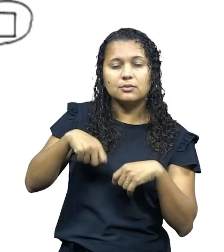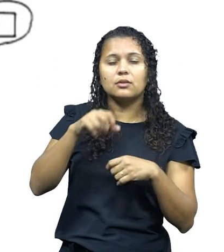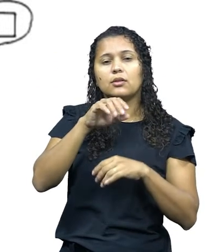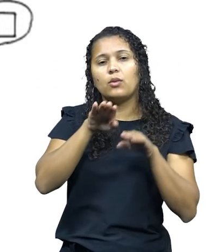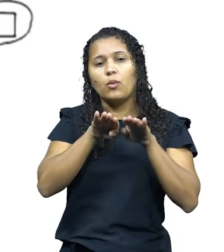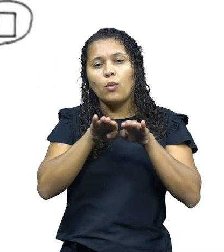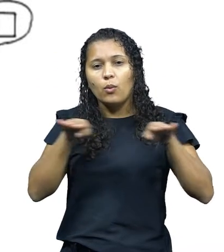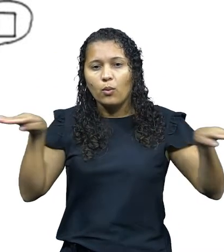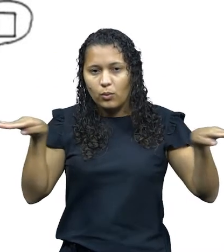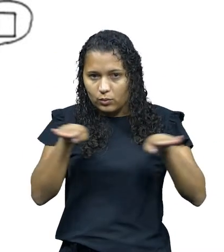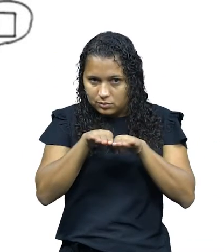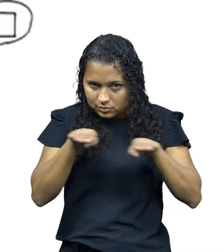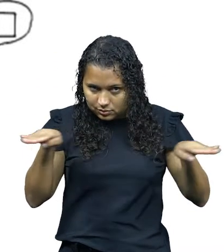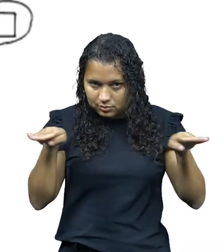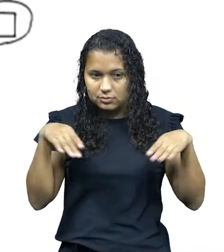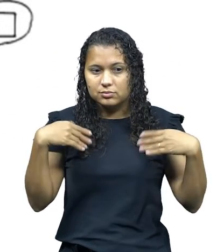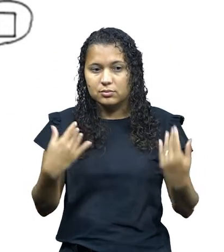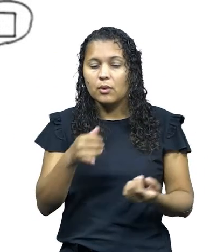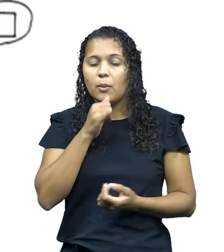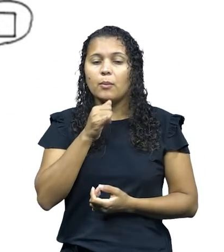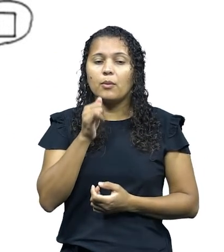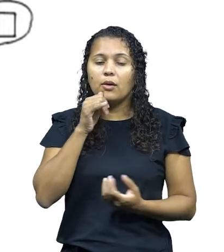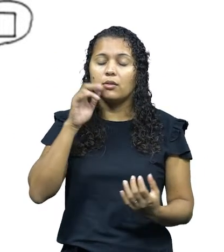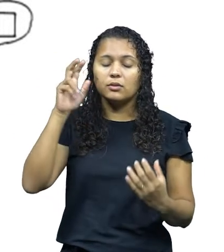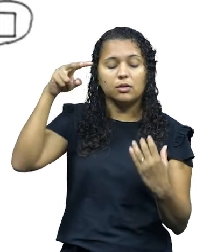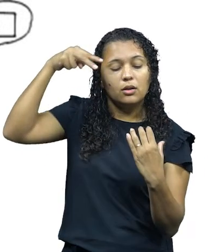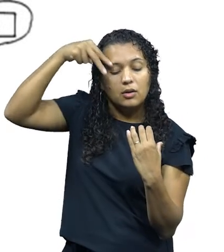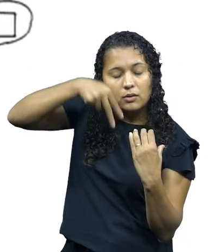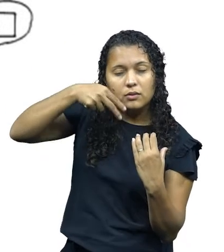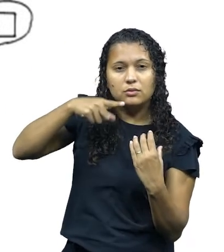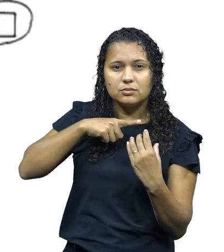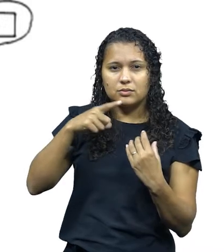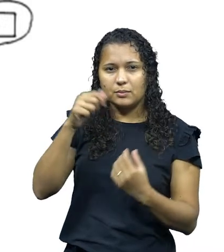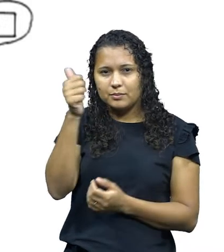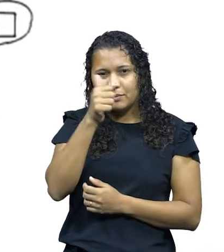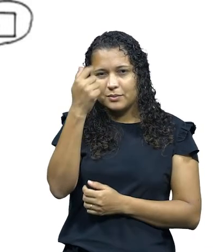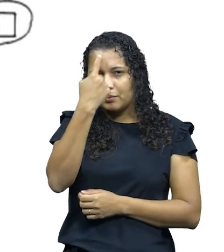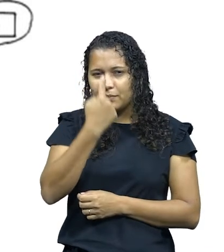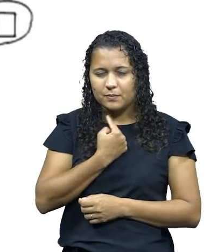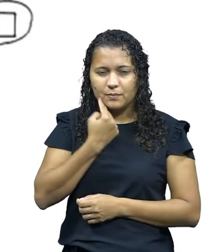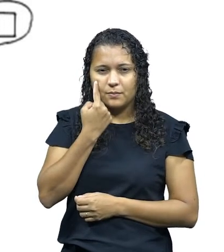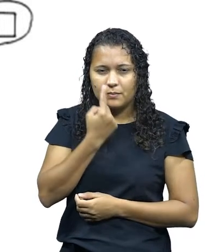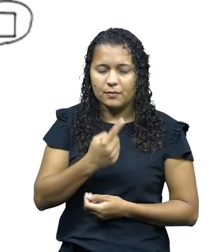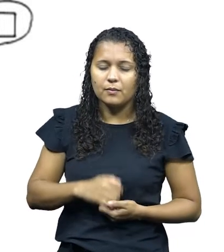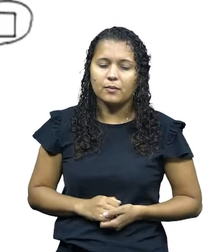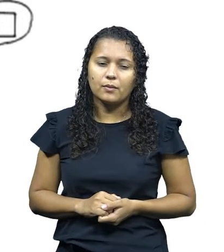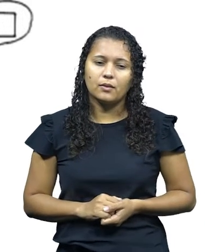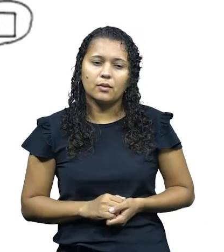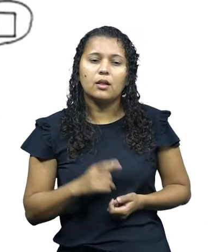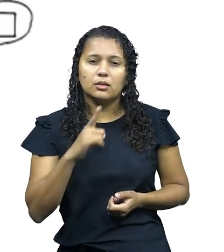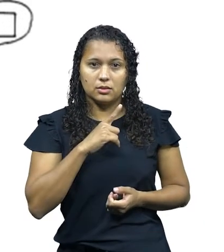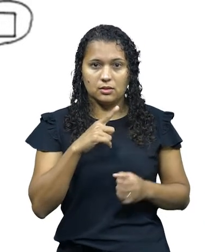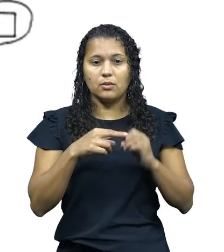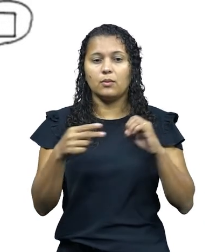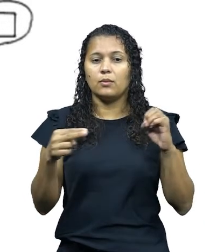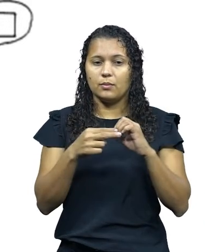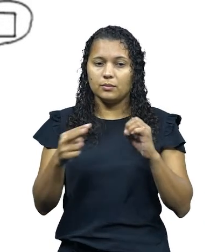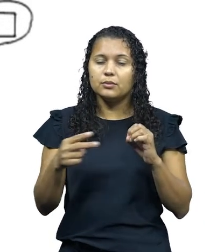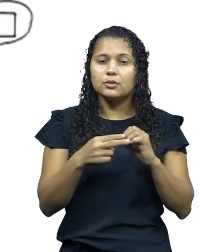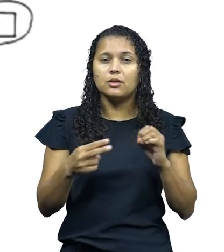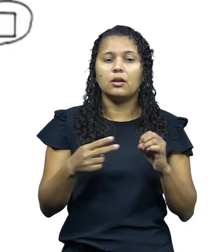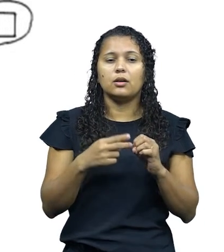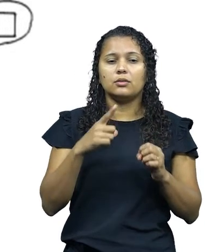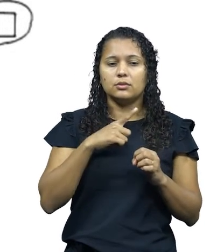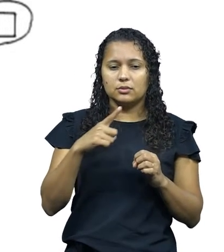projeção horizontal. Então, quando ele observa de cima, a gente tem aqui, ó, na primeira imagem, o